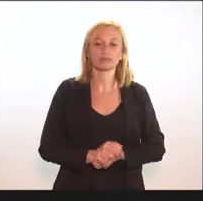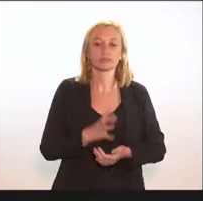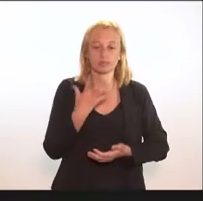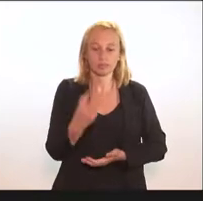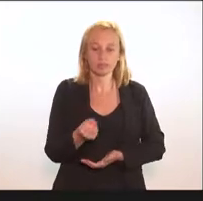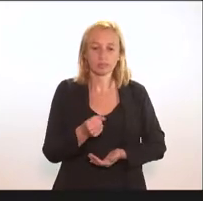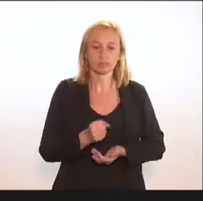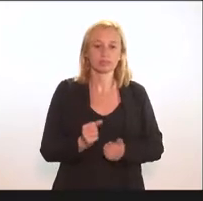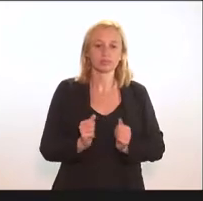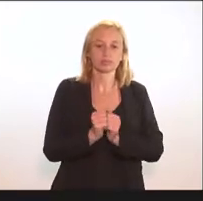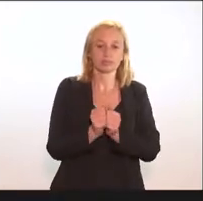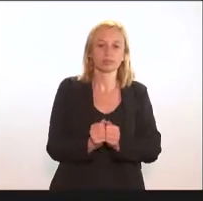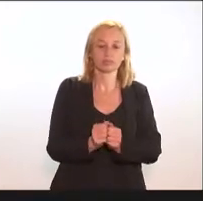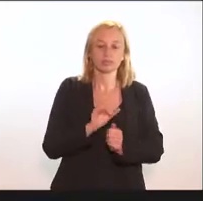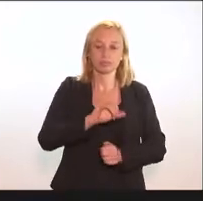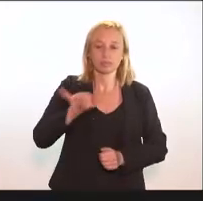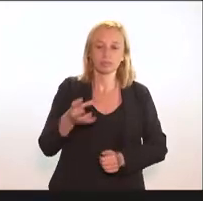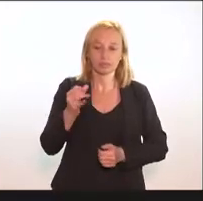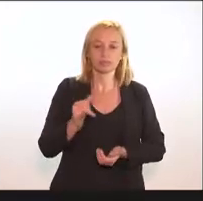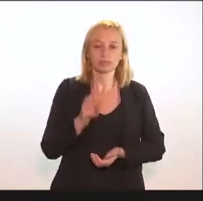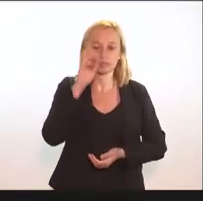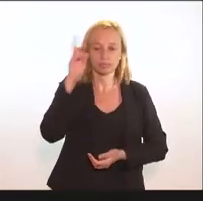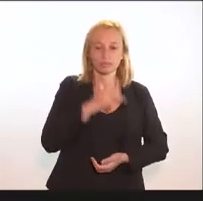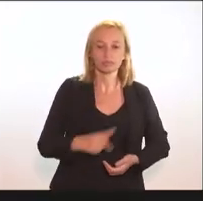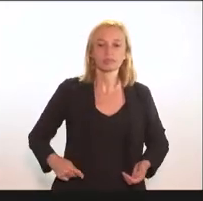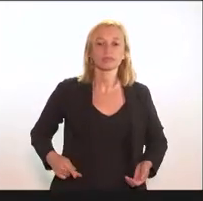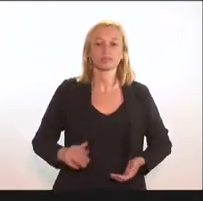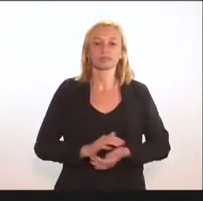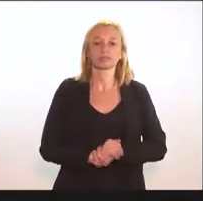Favorável, acompanho o parecer da CCJ, senhor presidente.